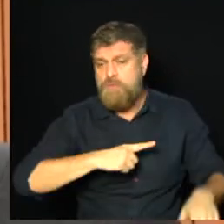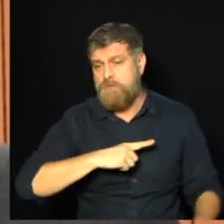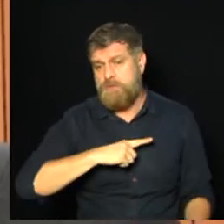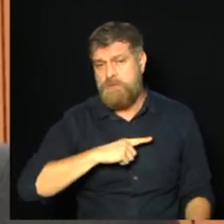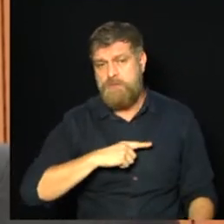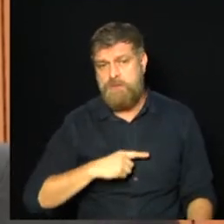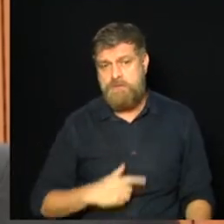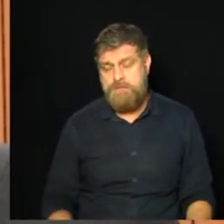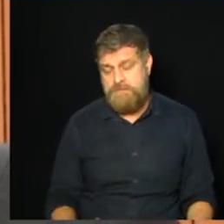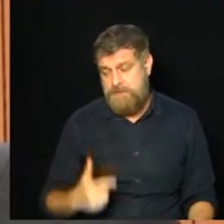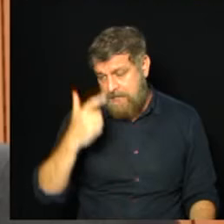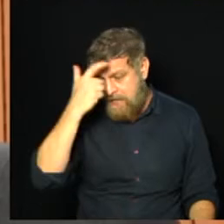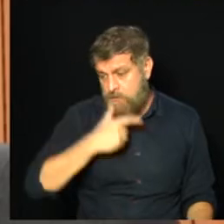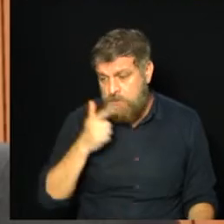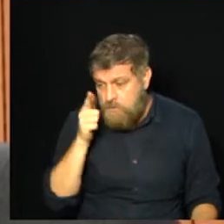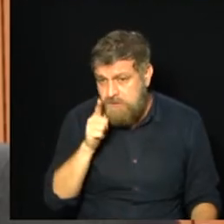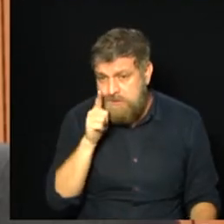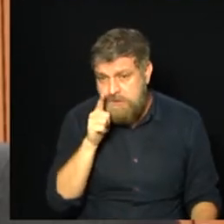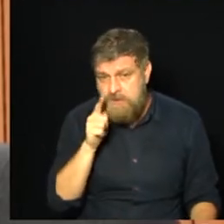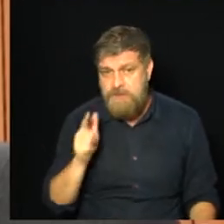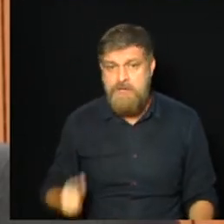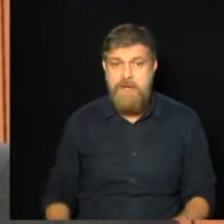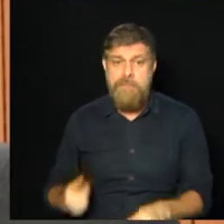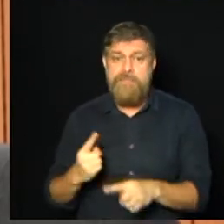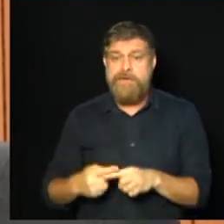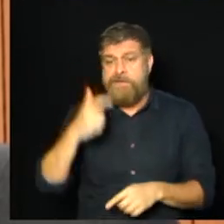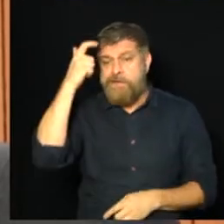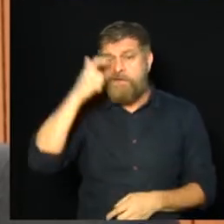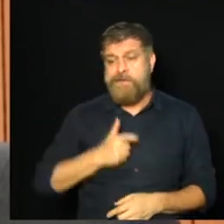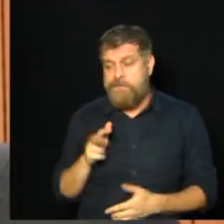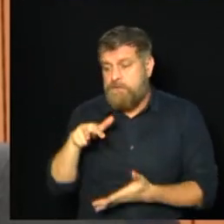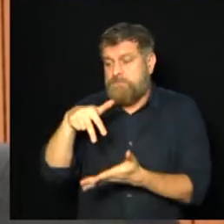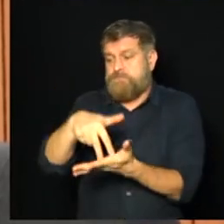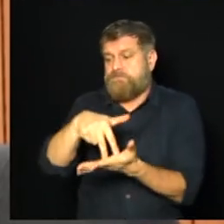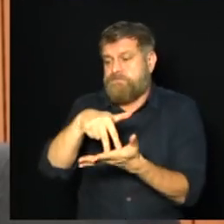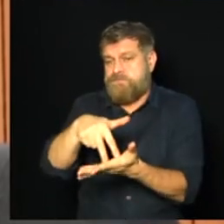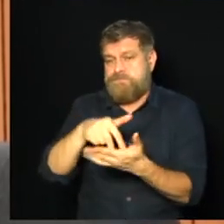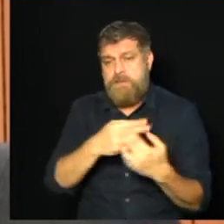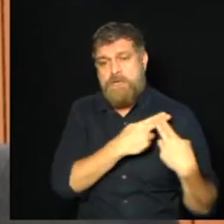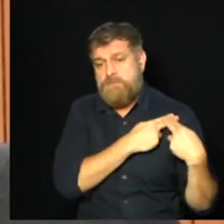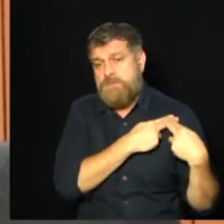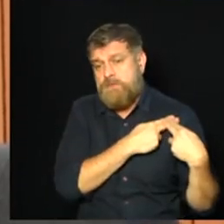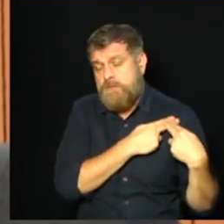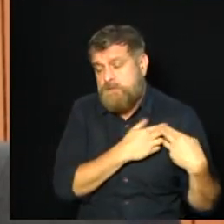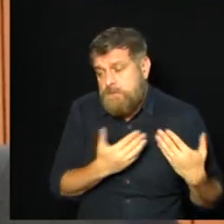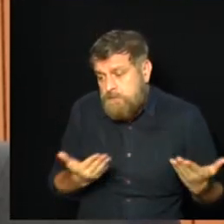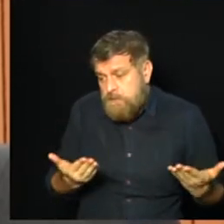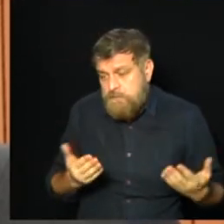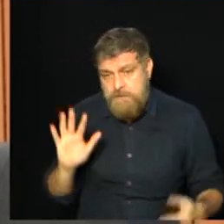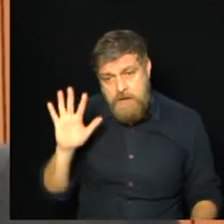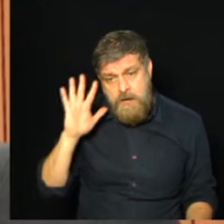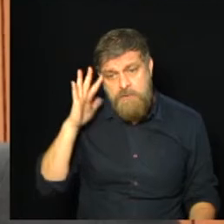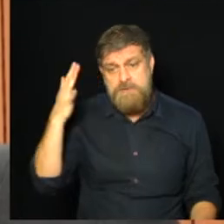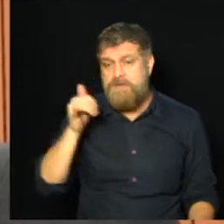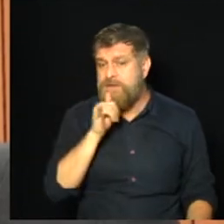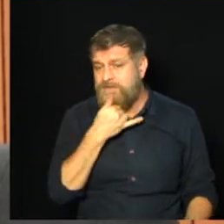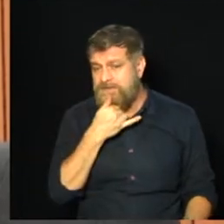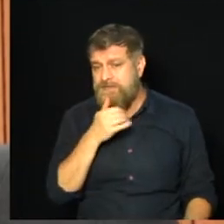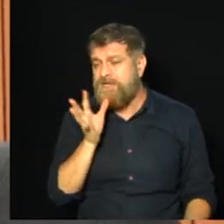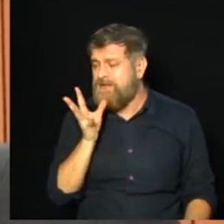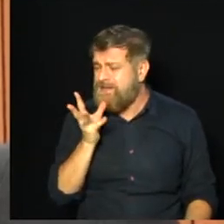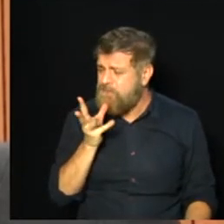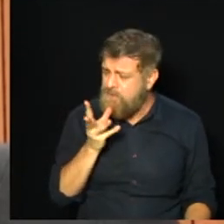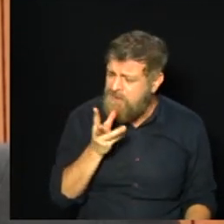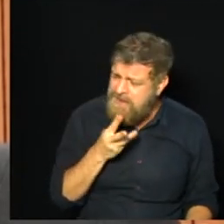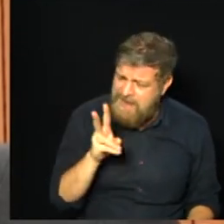não me for permitido fazer isso, não tem por que eu também ficar num lugar desse. Então, isso vai acontecer. Infelizmente, vai demorar. A gente